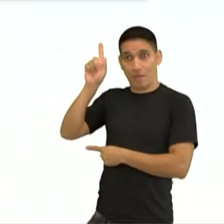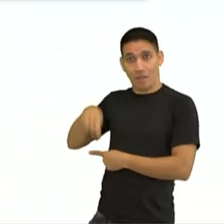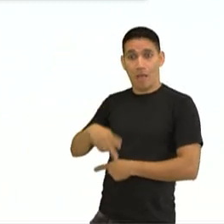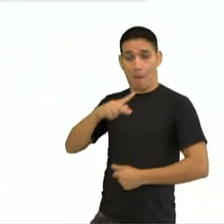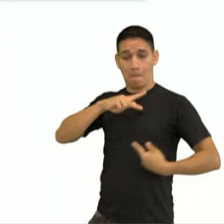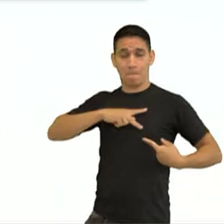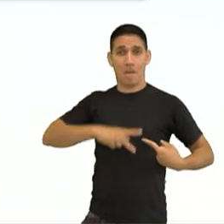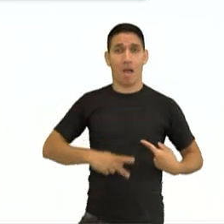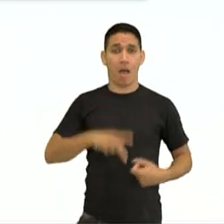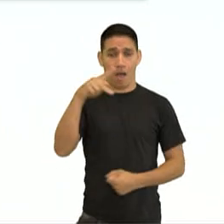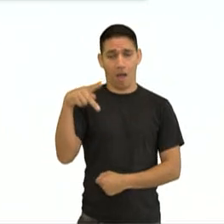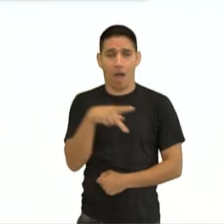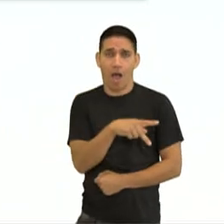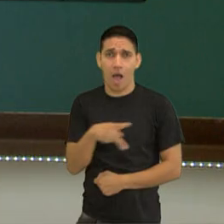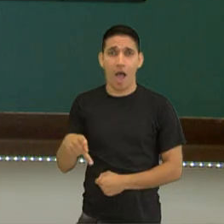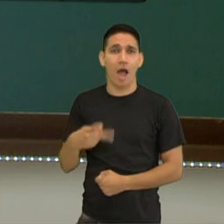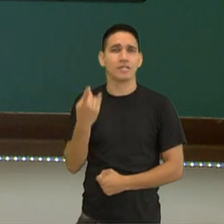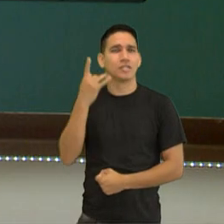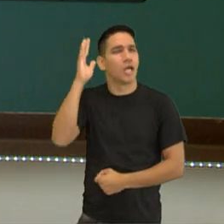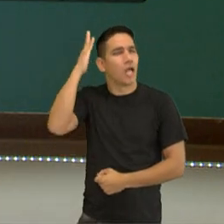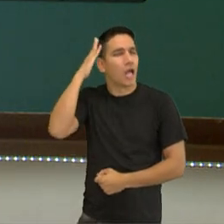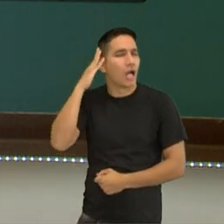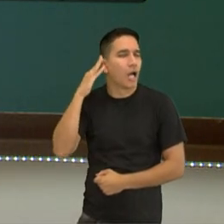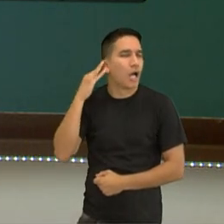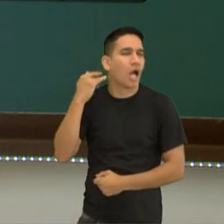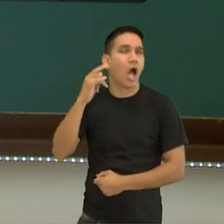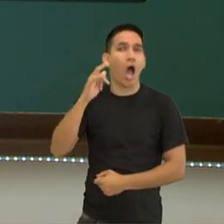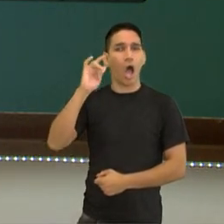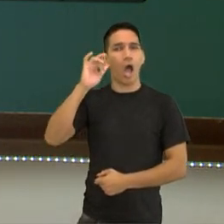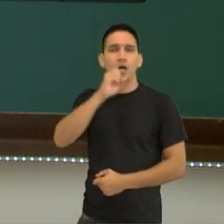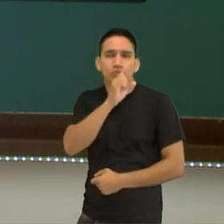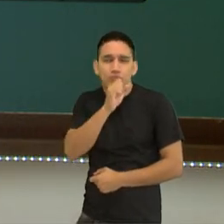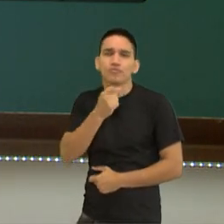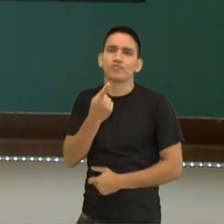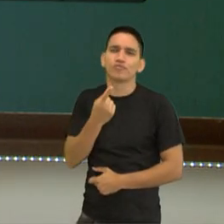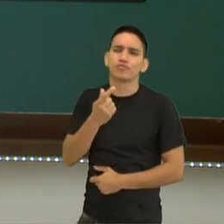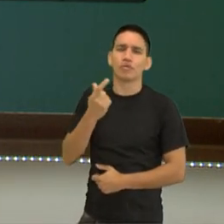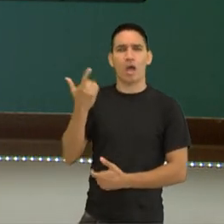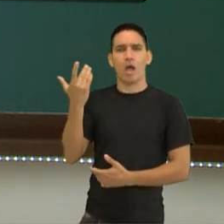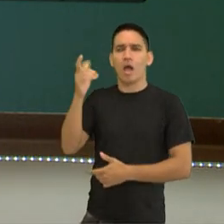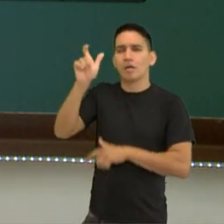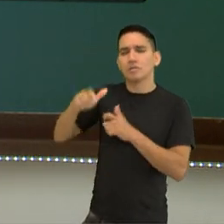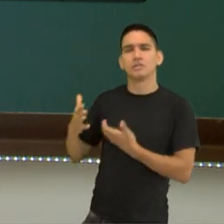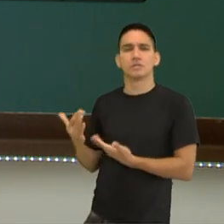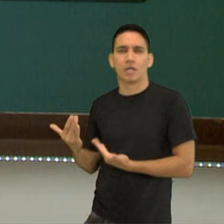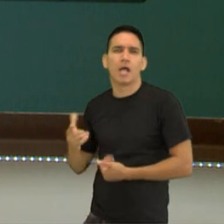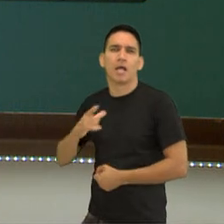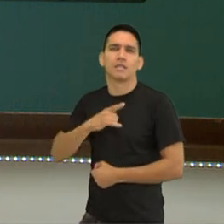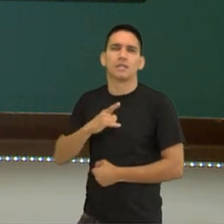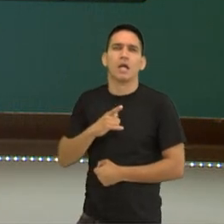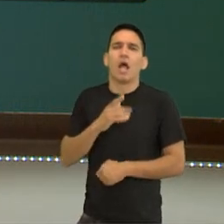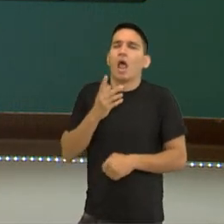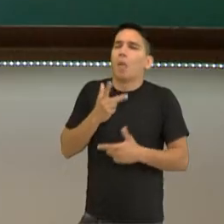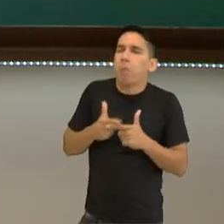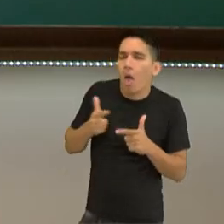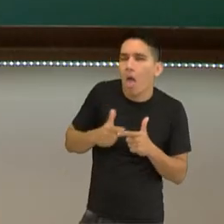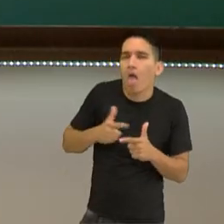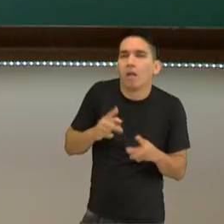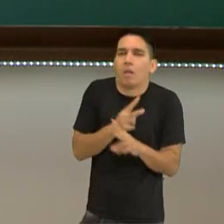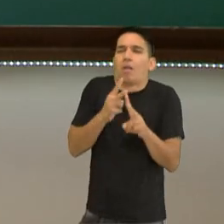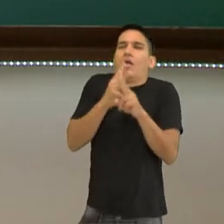Ruivo, menino franjinho, numa família grande, né, com crise de asma, tudo